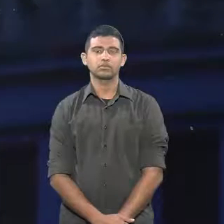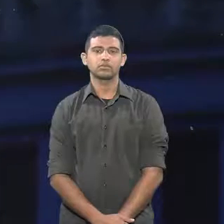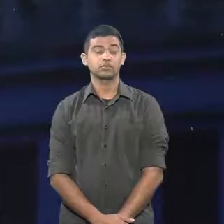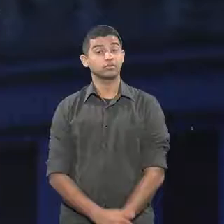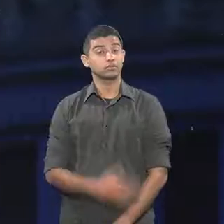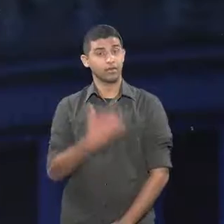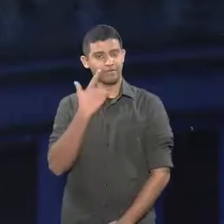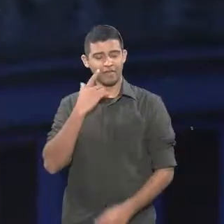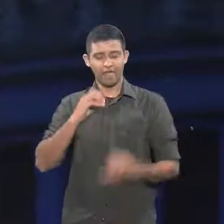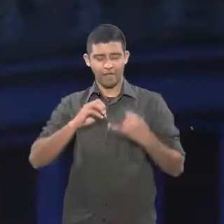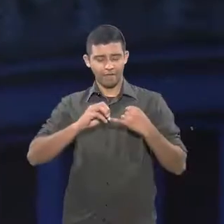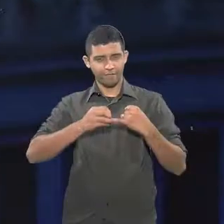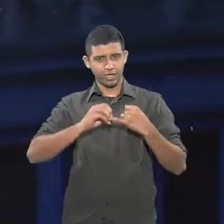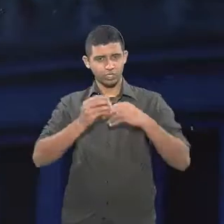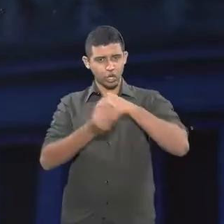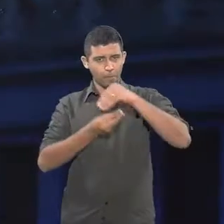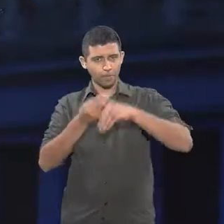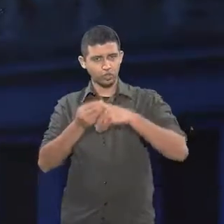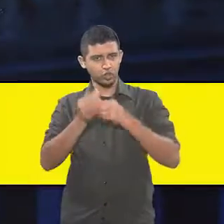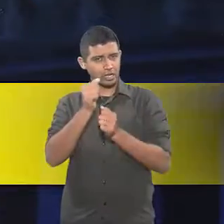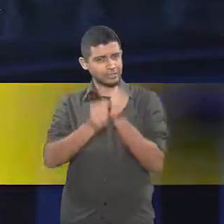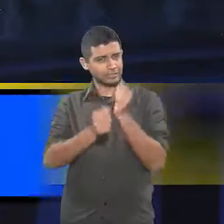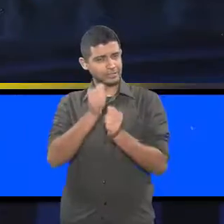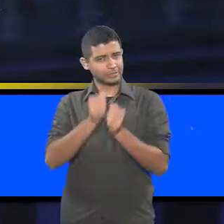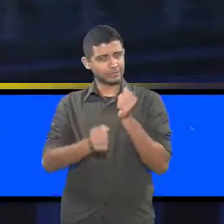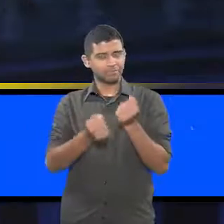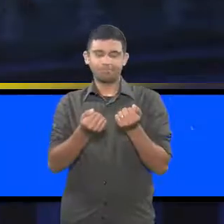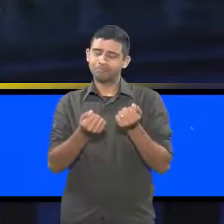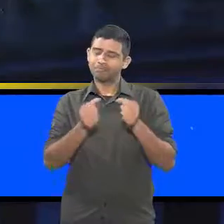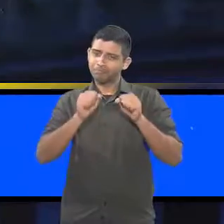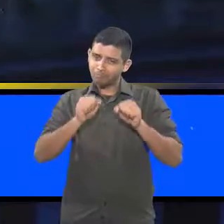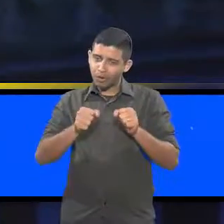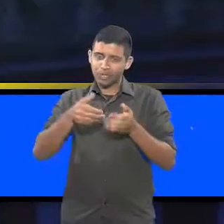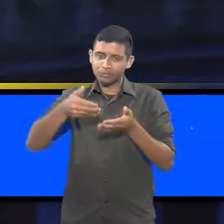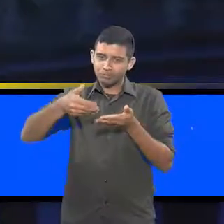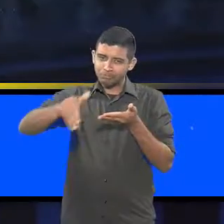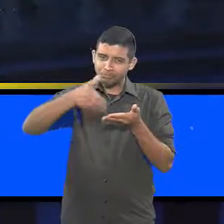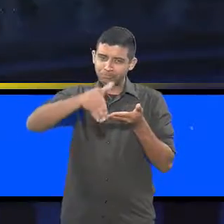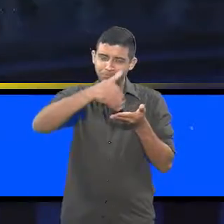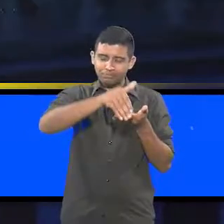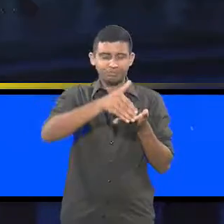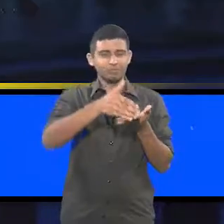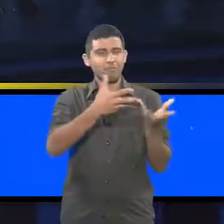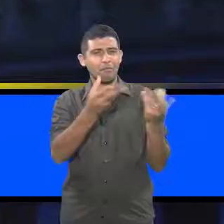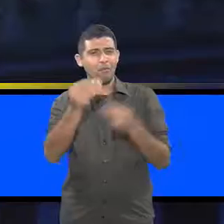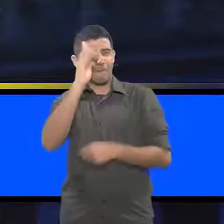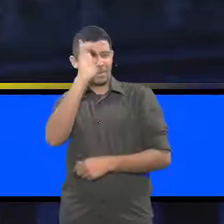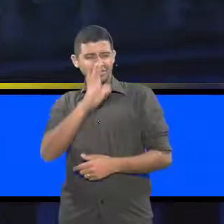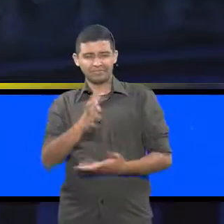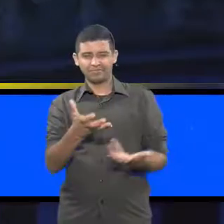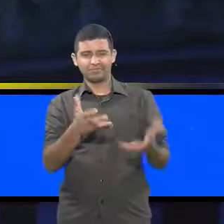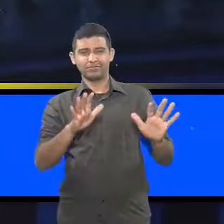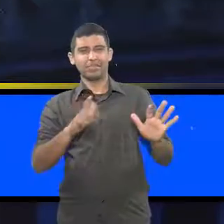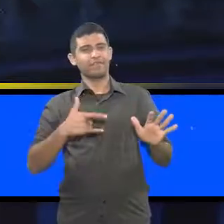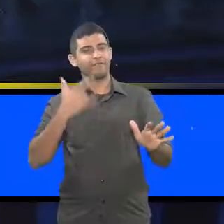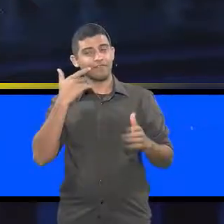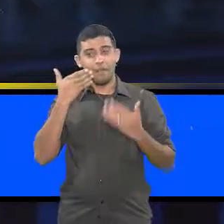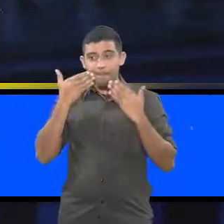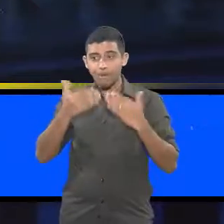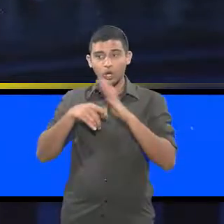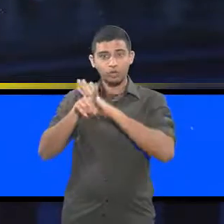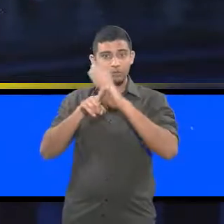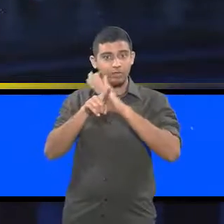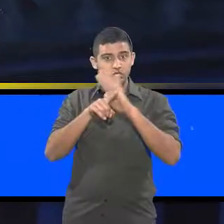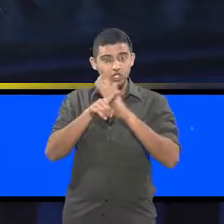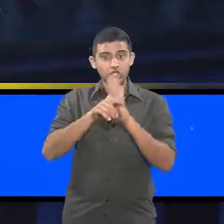típico feijão com arroz pode estar perdendo espaço na mesa dos brasileiros. É o que mostra a pesquisa de orçamentos familiares